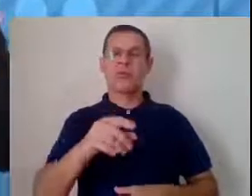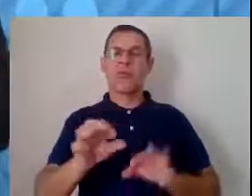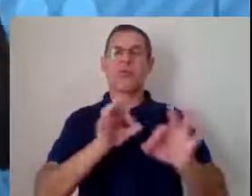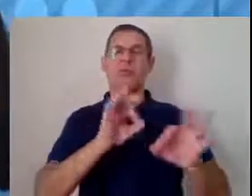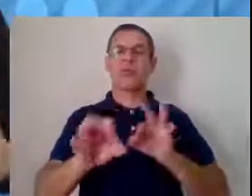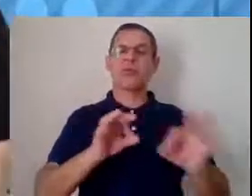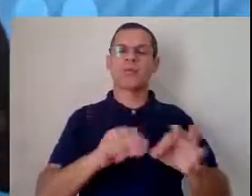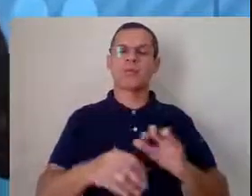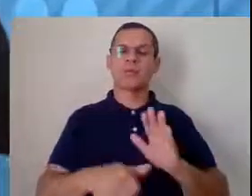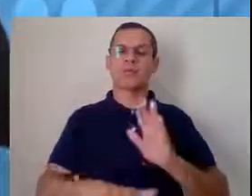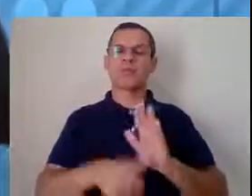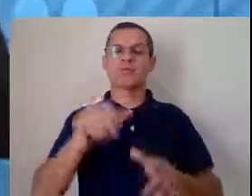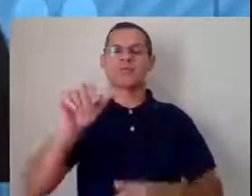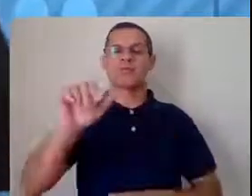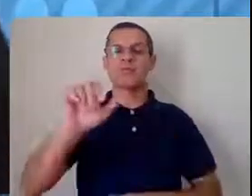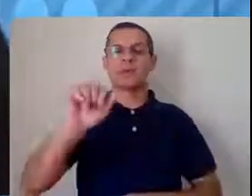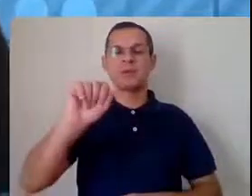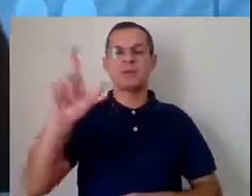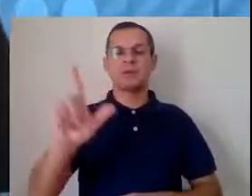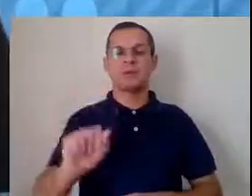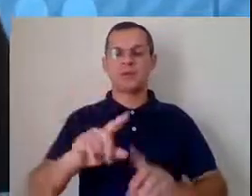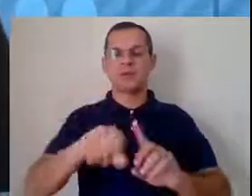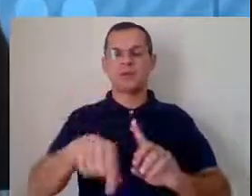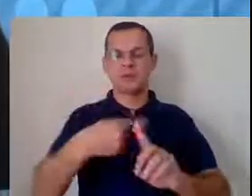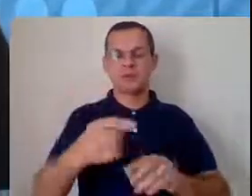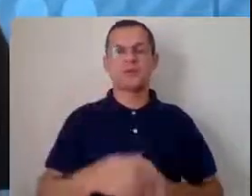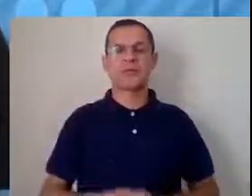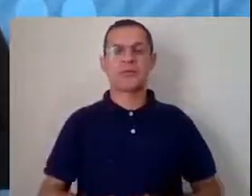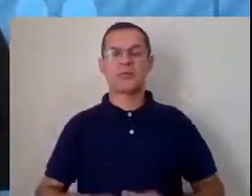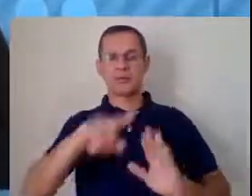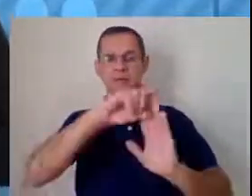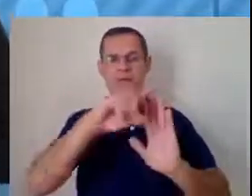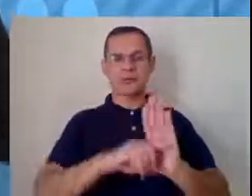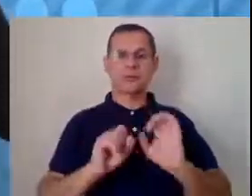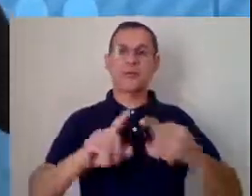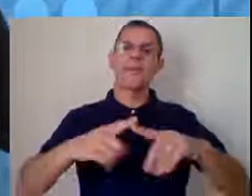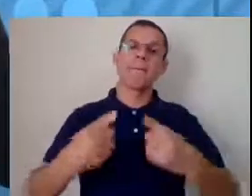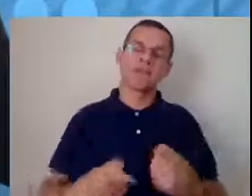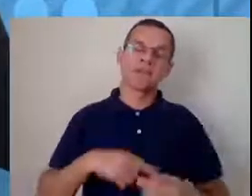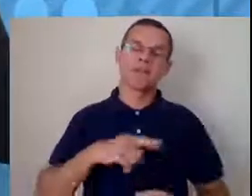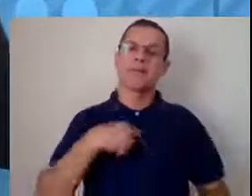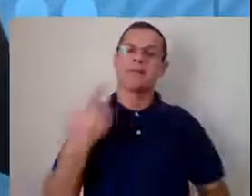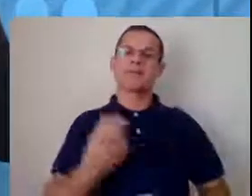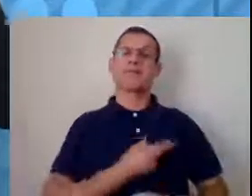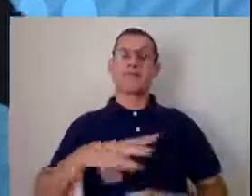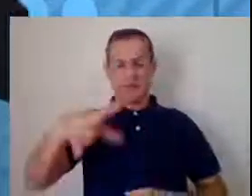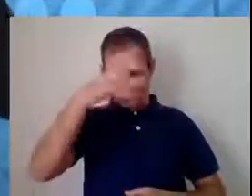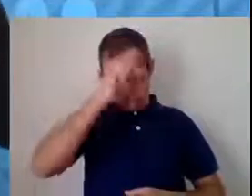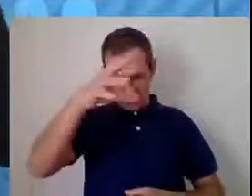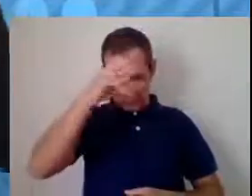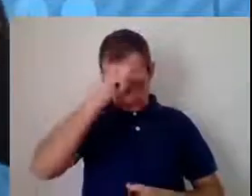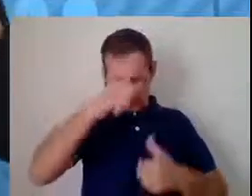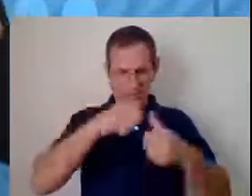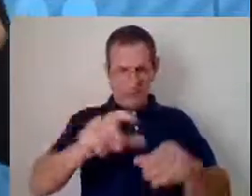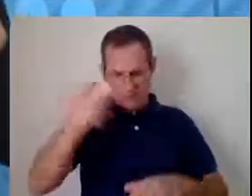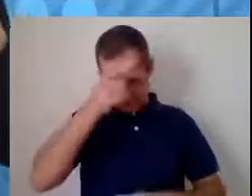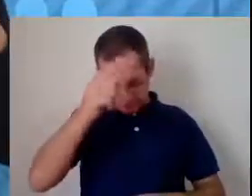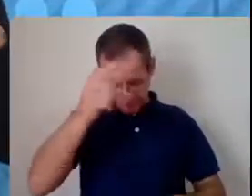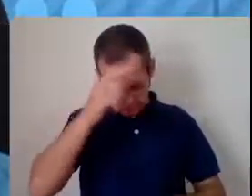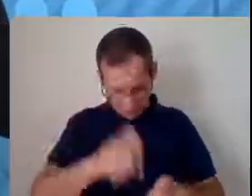montar os seus primeiros algoritmos e depois aí as programações. Então, nós temos que aprender essa